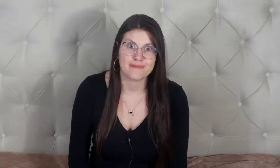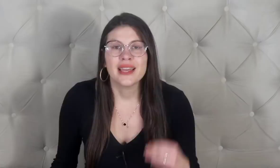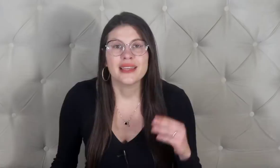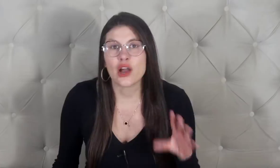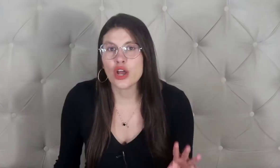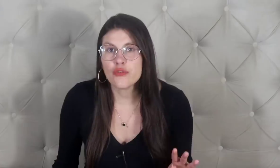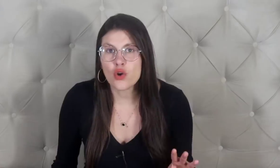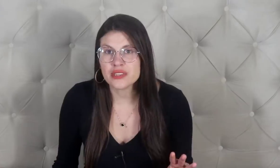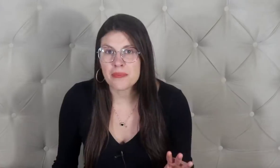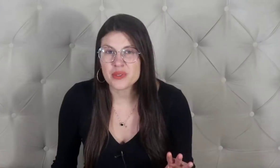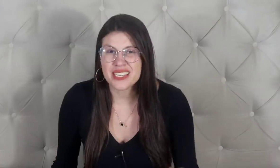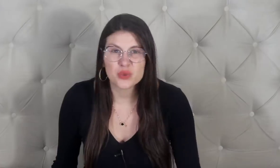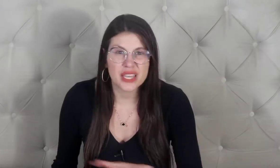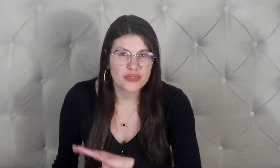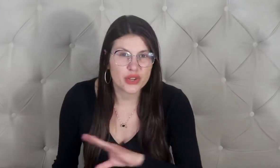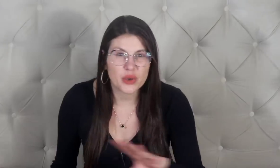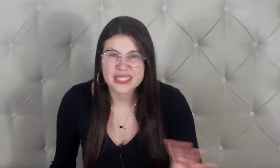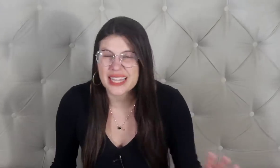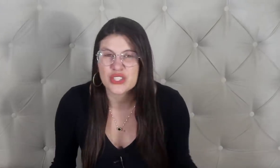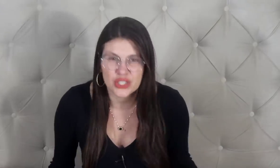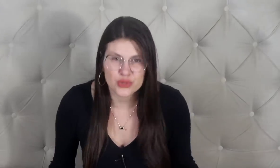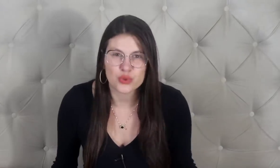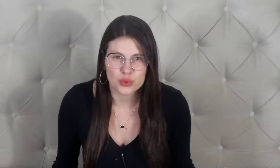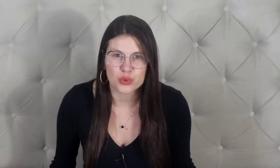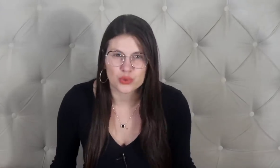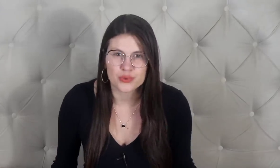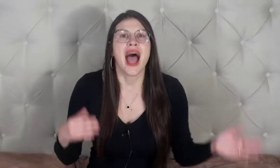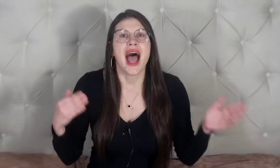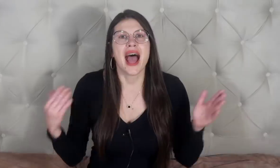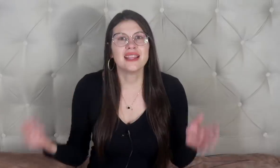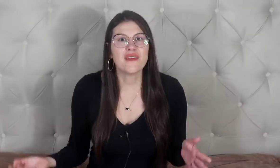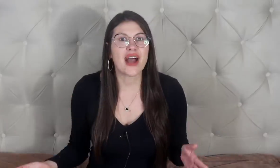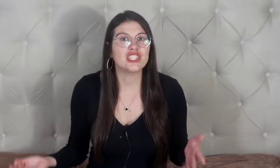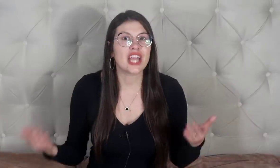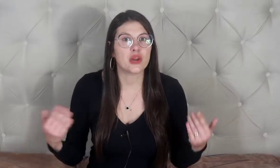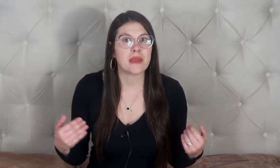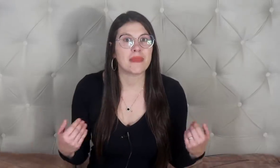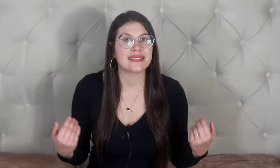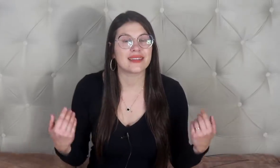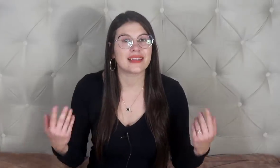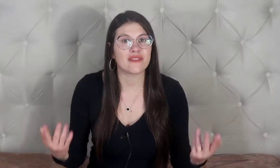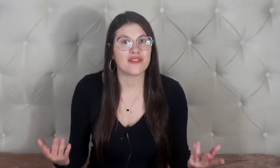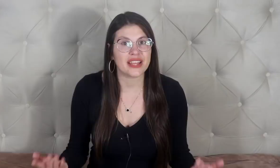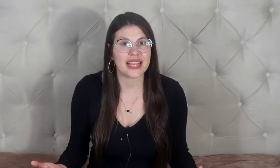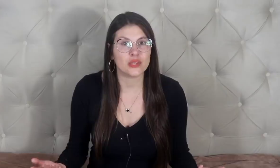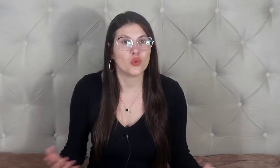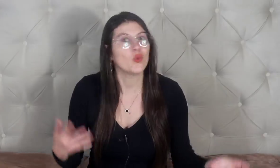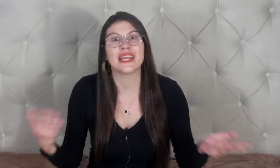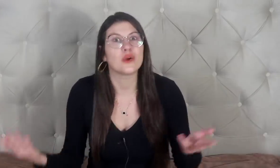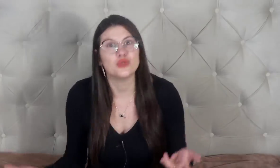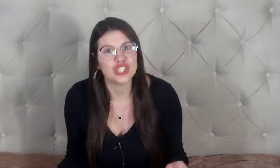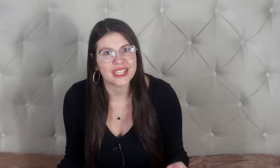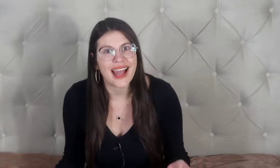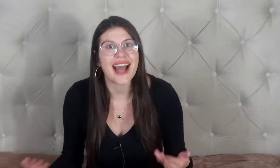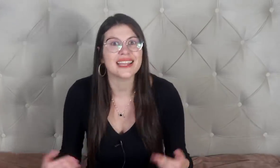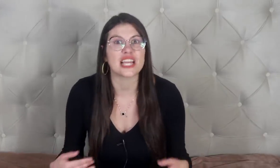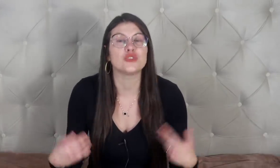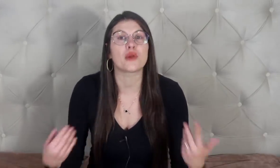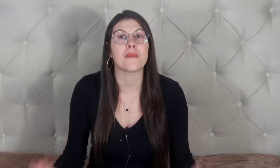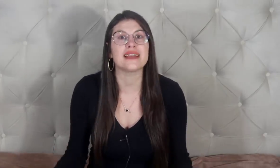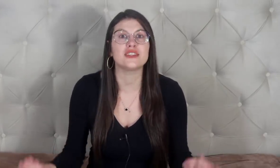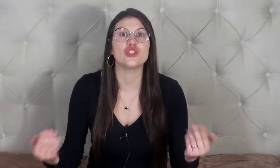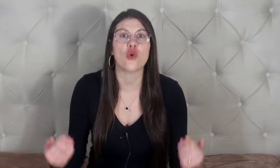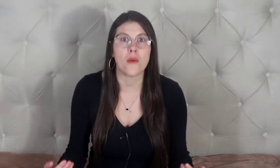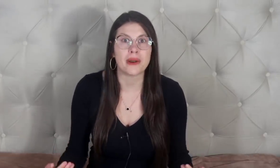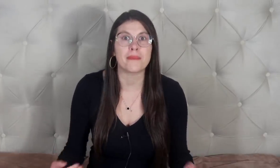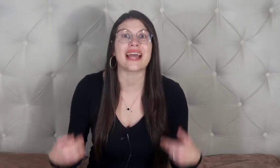Pois é. E agora eu vou contar para vocês o que foi que eu entendi disso tudo. A Davat era uma empresa que estava vendendo o que não tinha, atrás